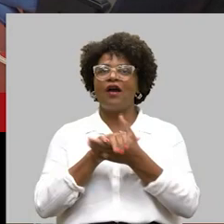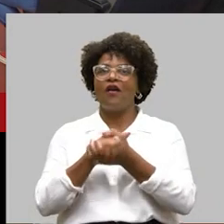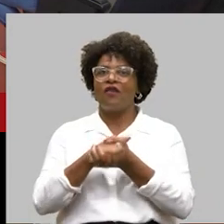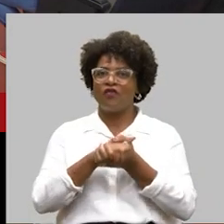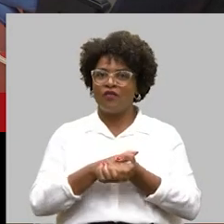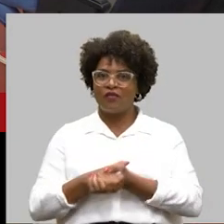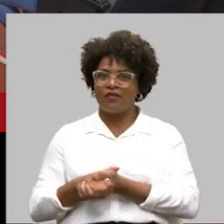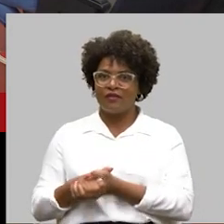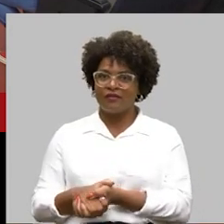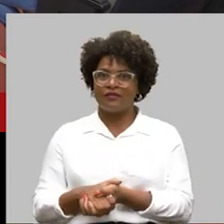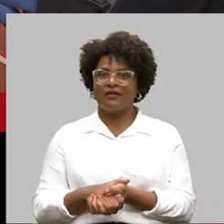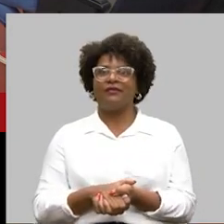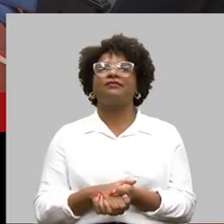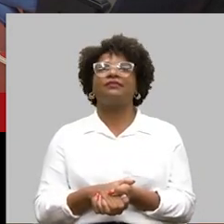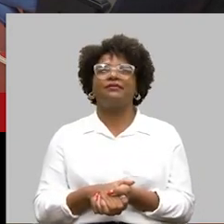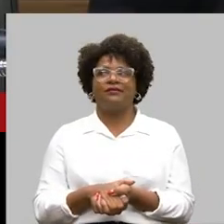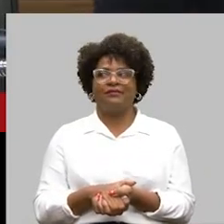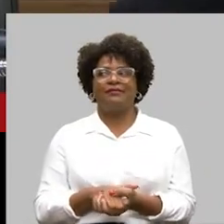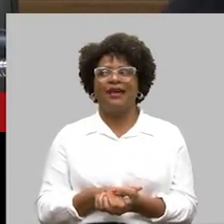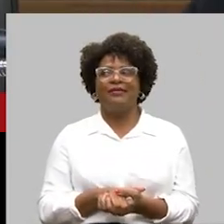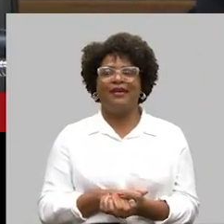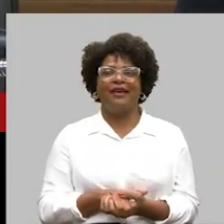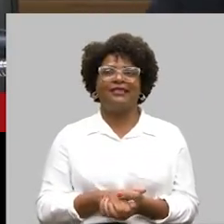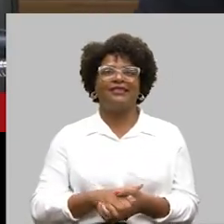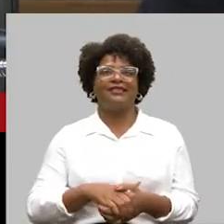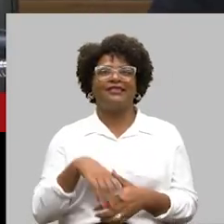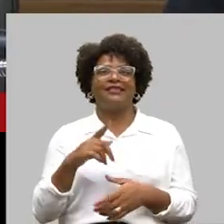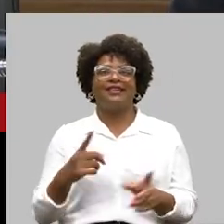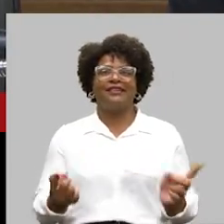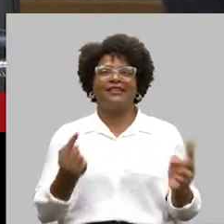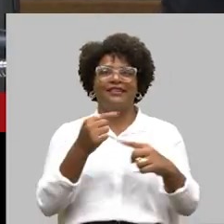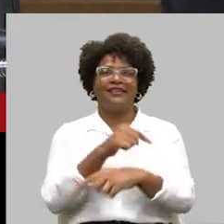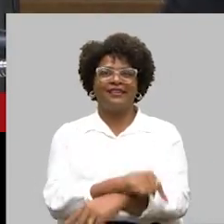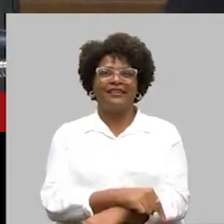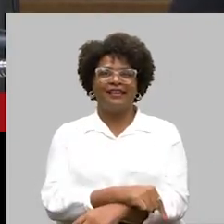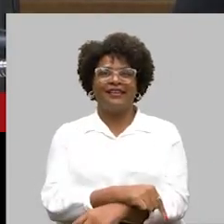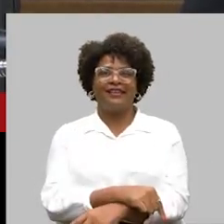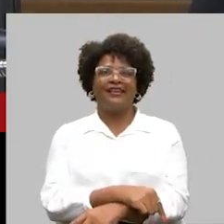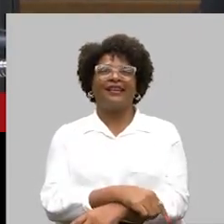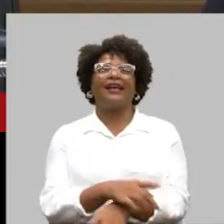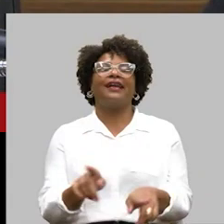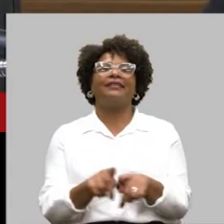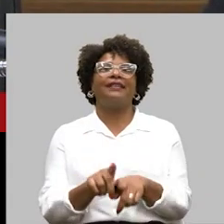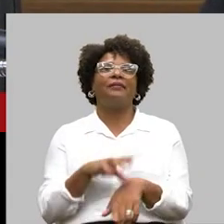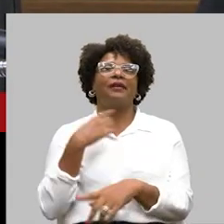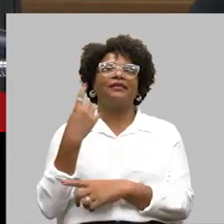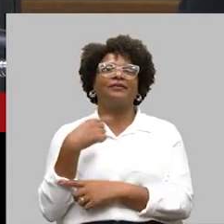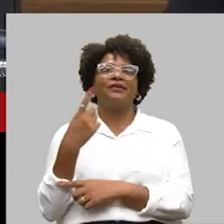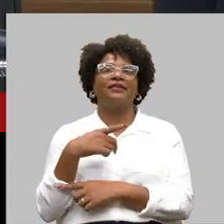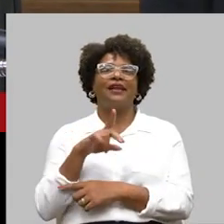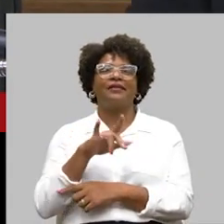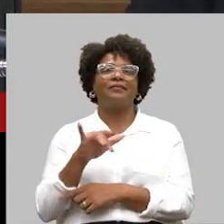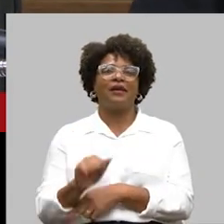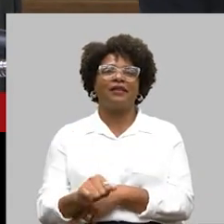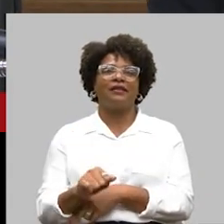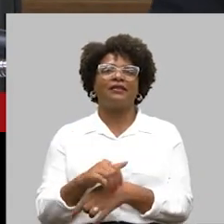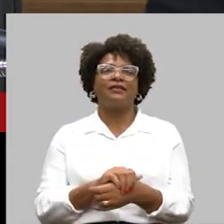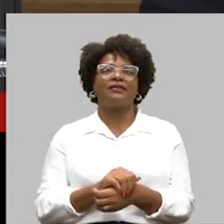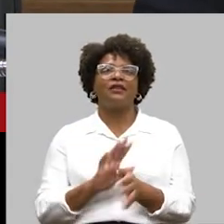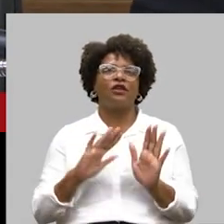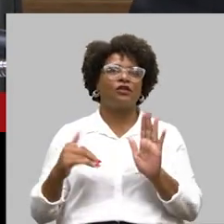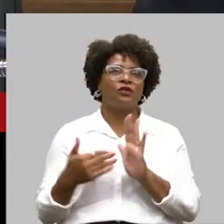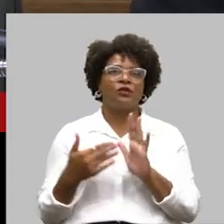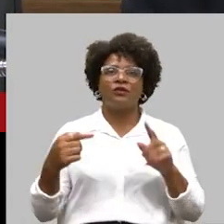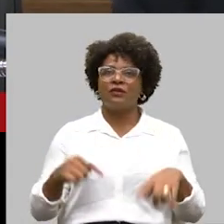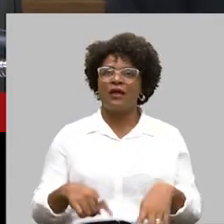lel que é autor da proposição que dá origema audiência a deputada Beatriz Serqueira enfim todos nós que estamos aqui mas